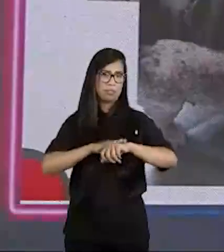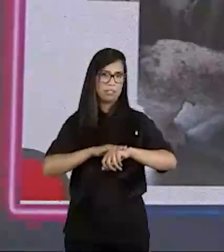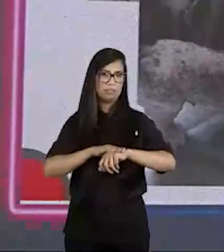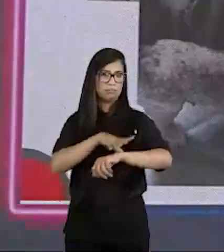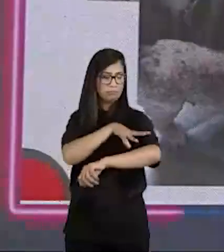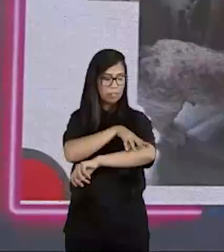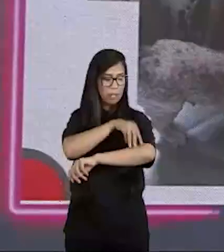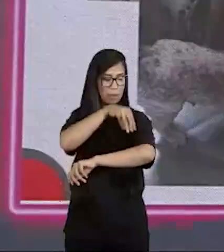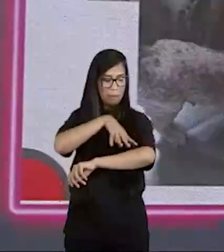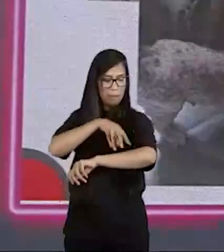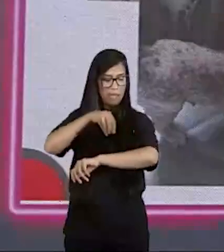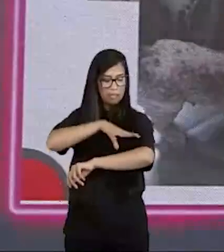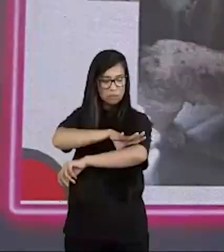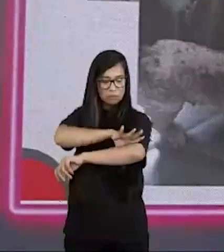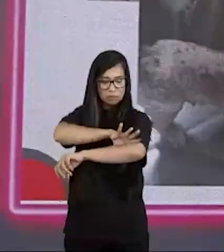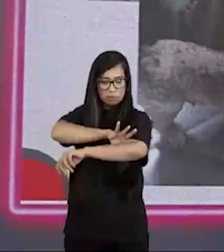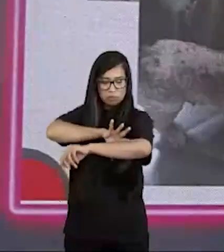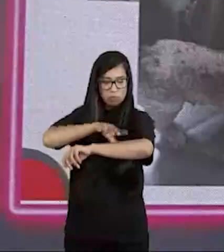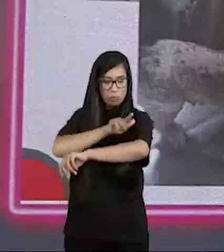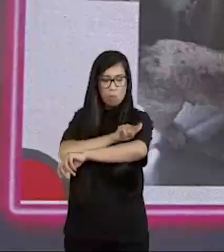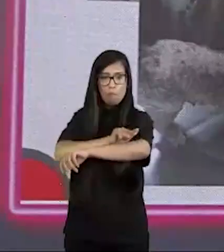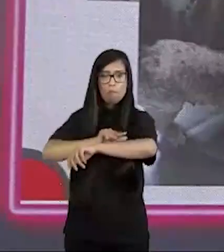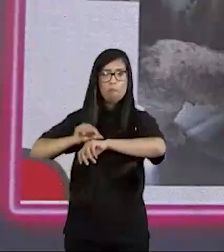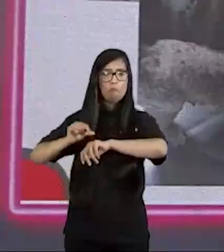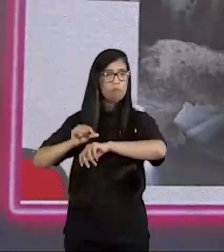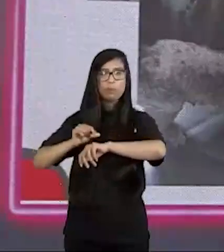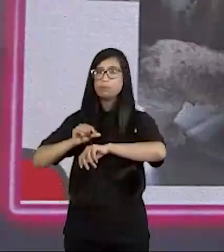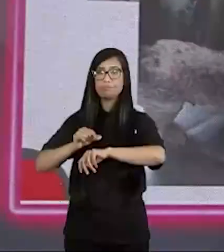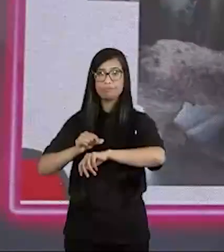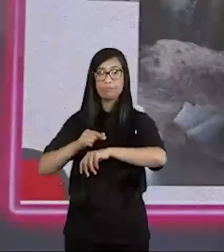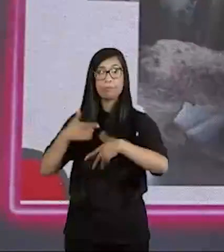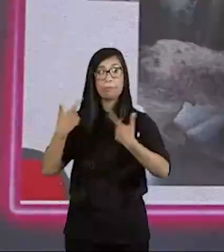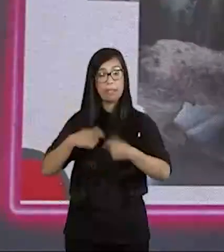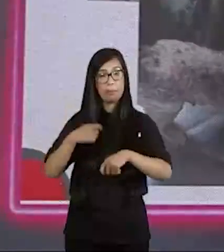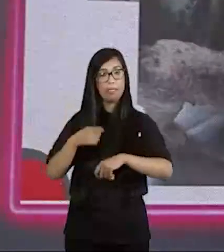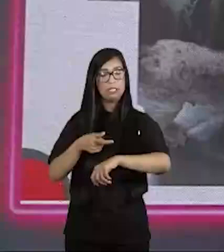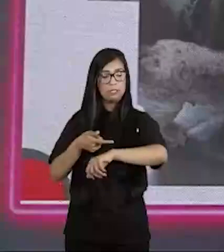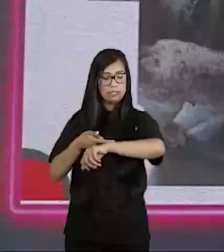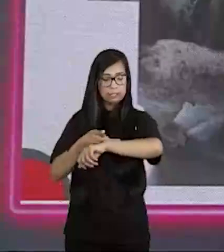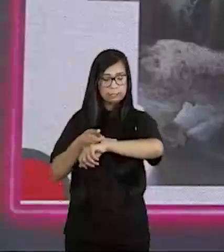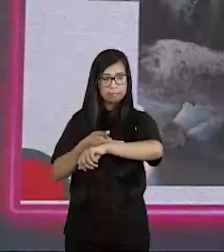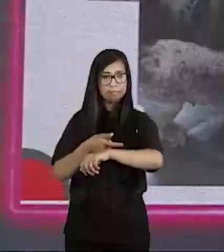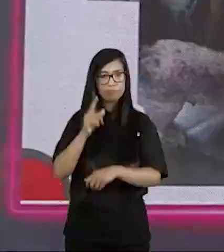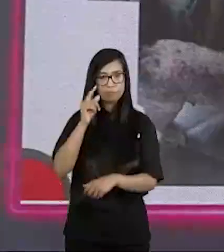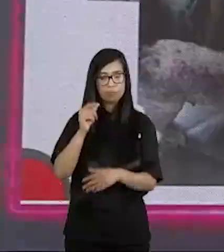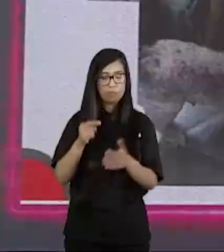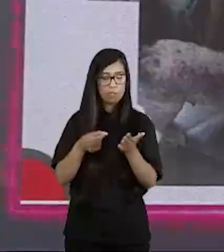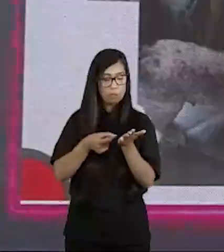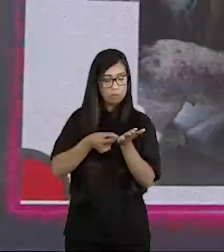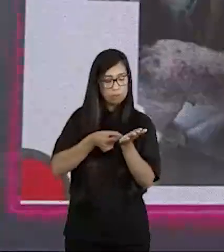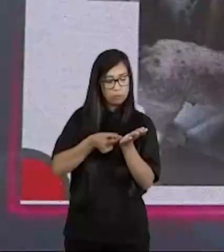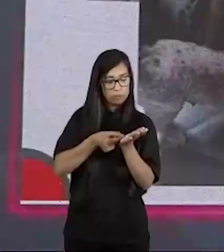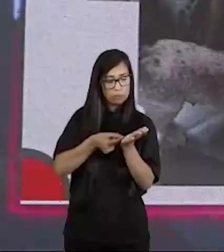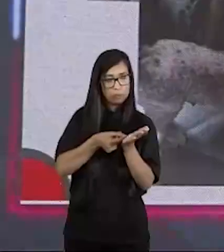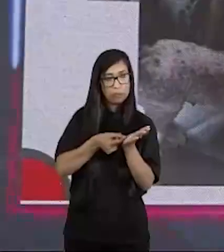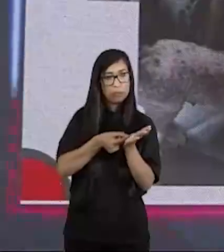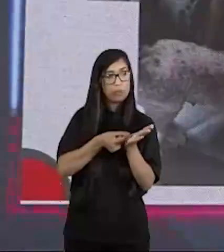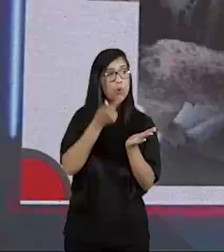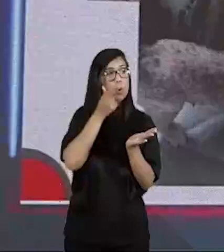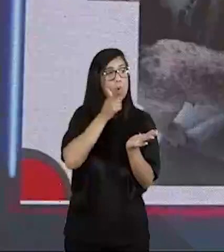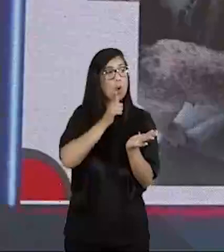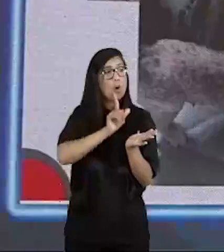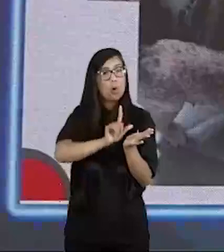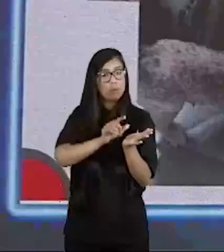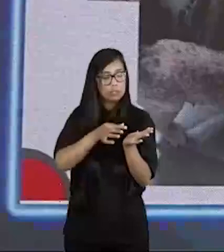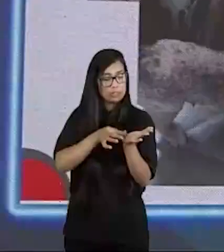crostoso descamativo? Nós vamos fazer o exame parasitológico de raspado cutâneo, nós vamos fazer uma citologia,